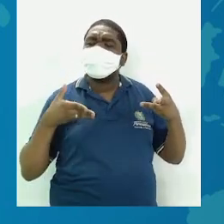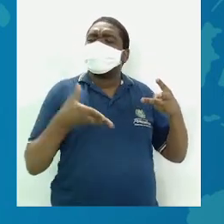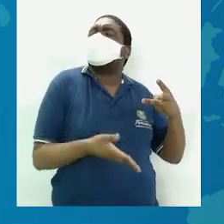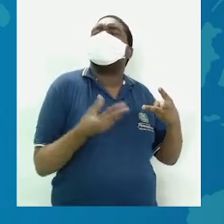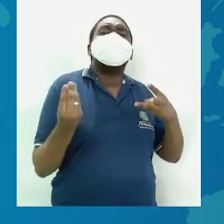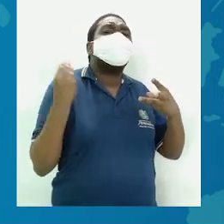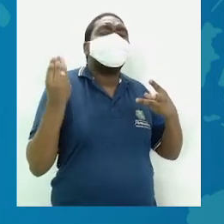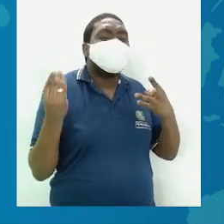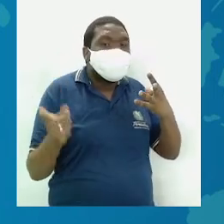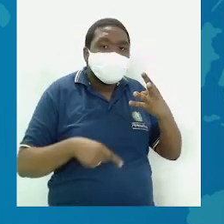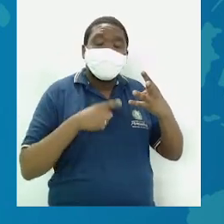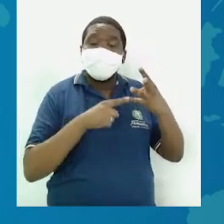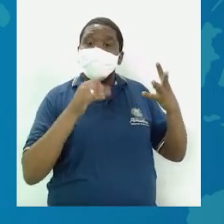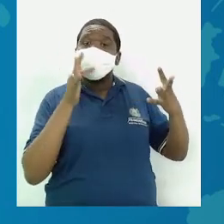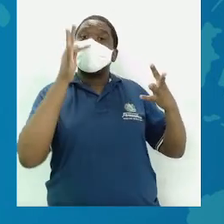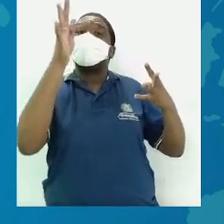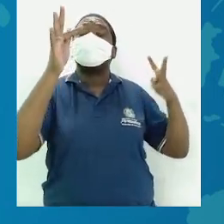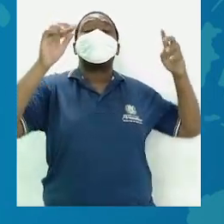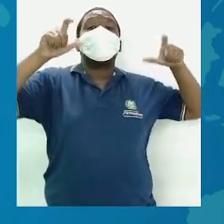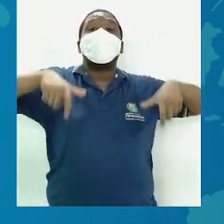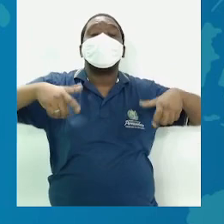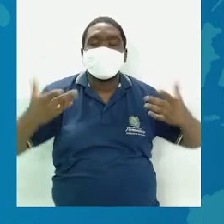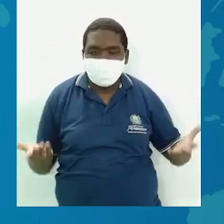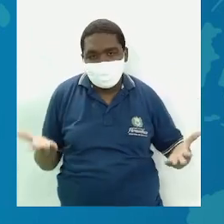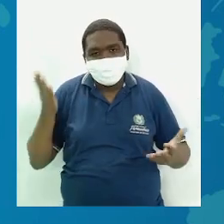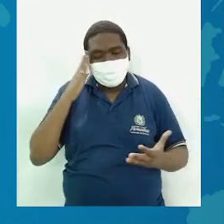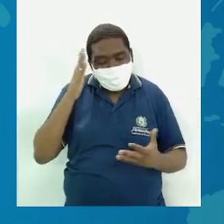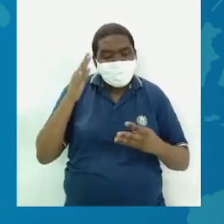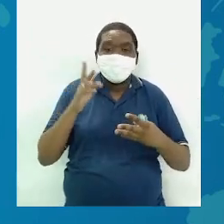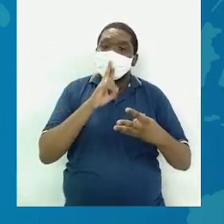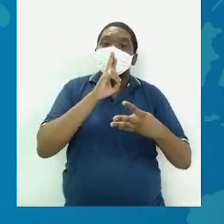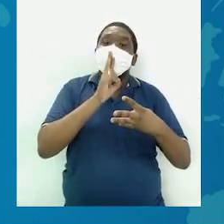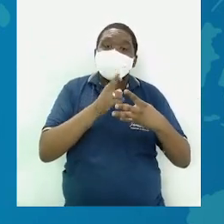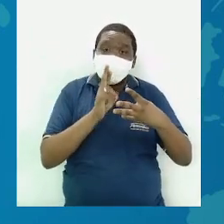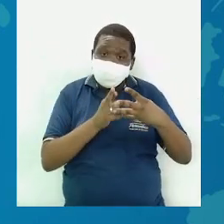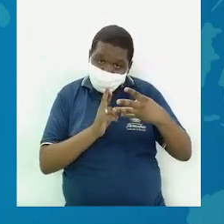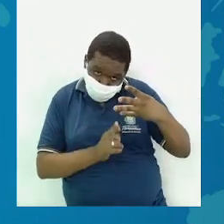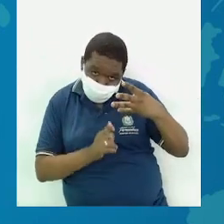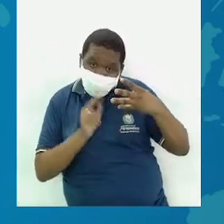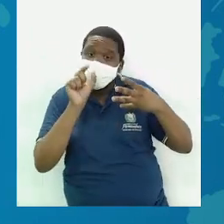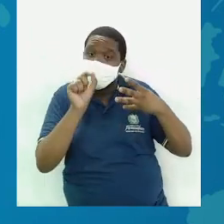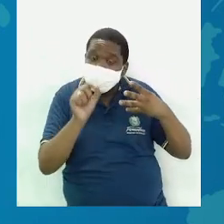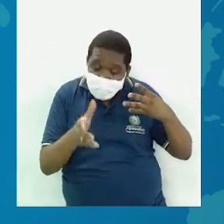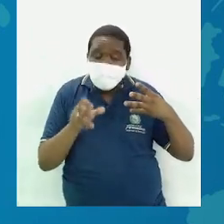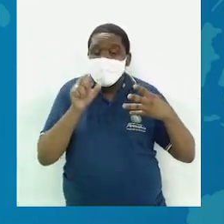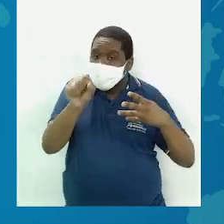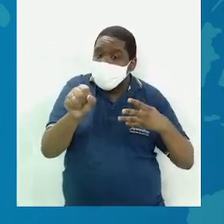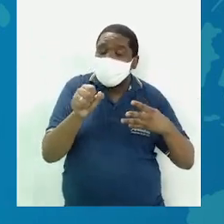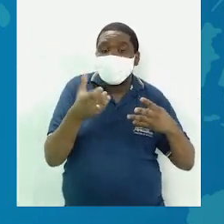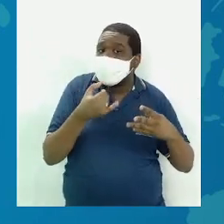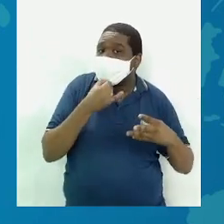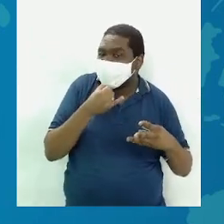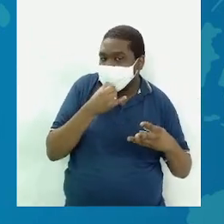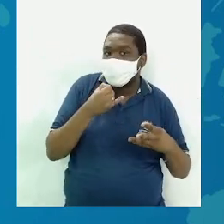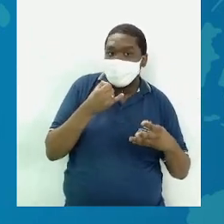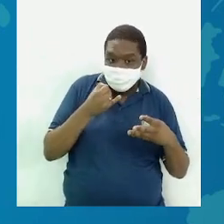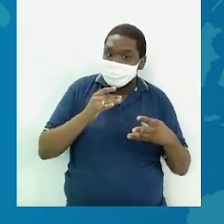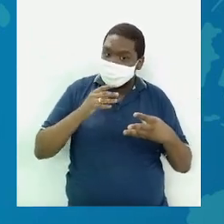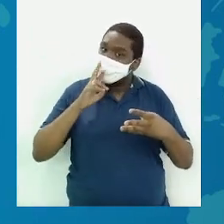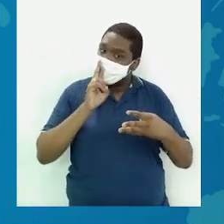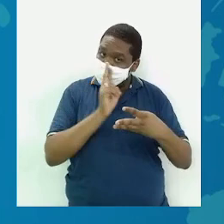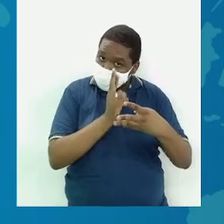da filosofia que a resposta para essas quatro perguntas pode definir o sentido da vida humana.